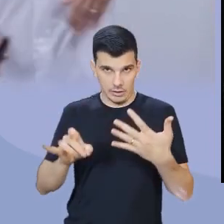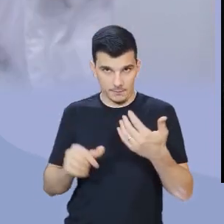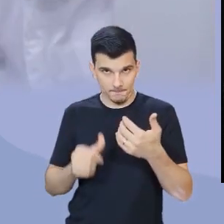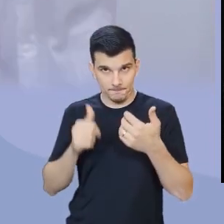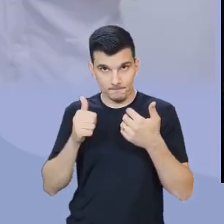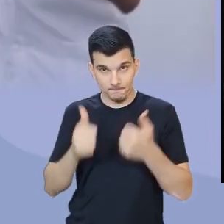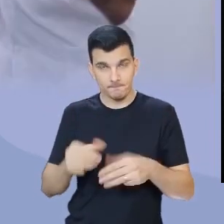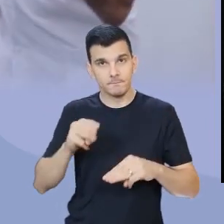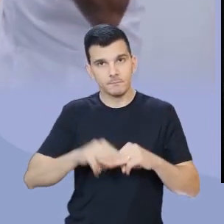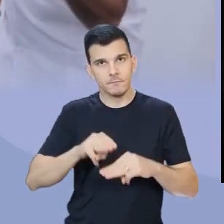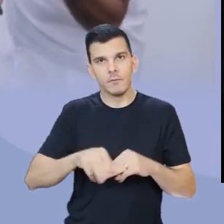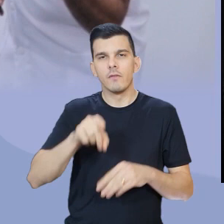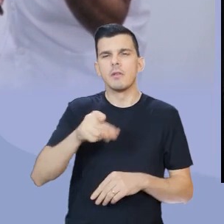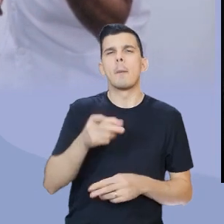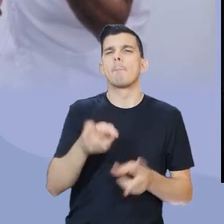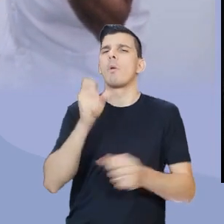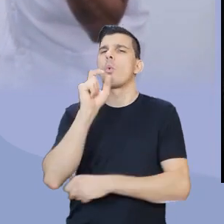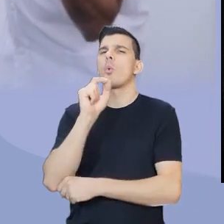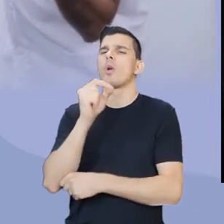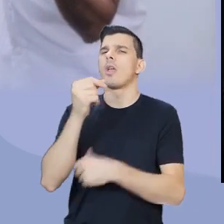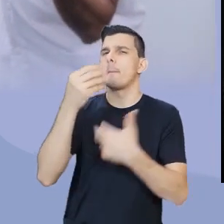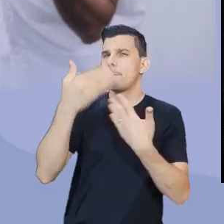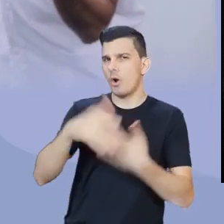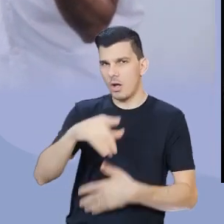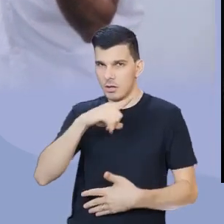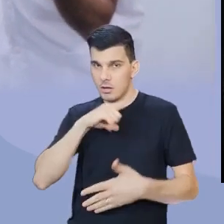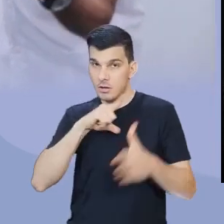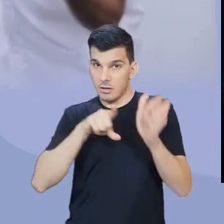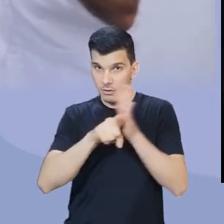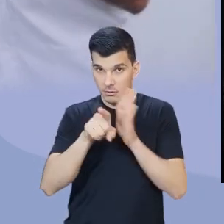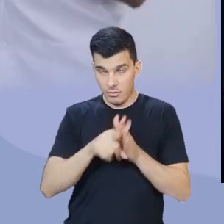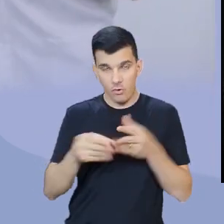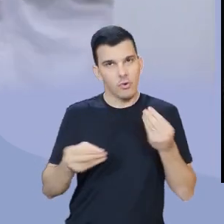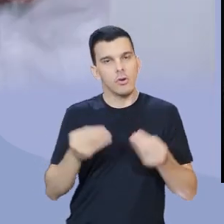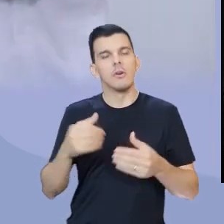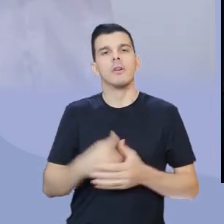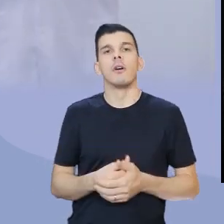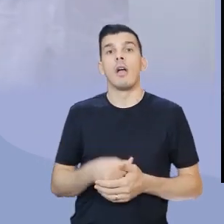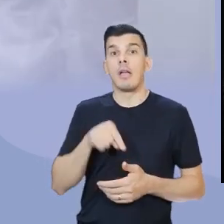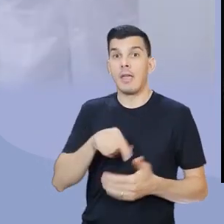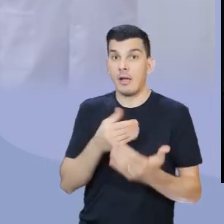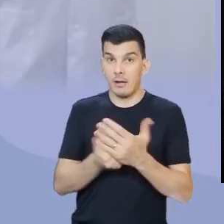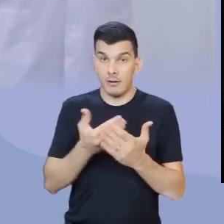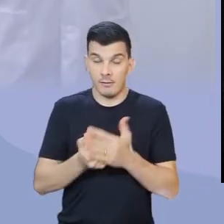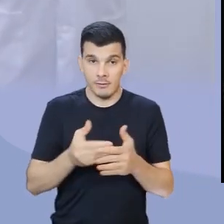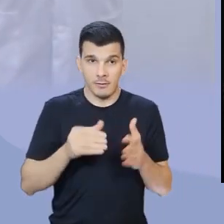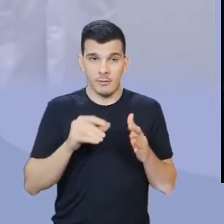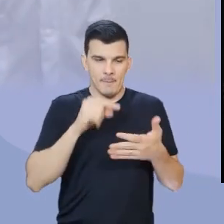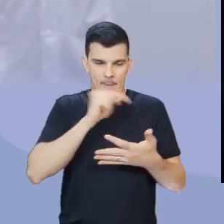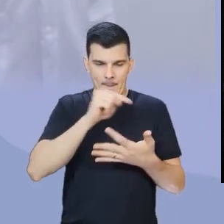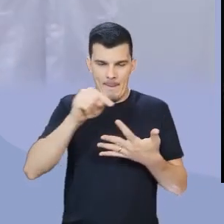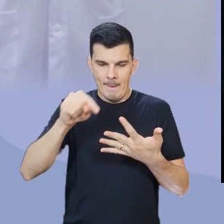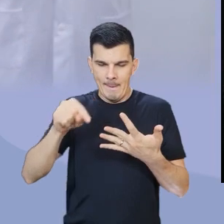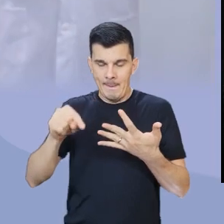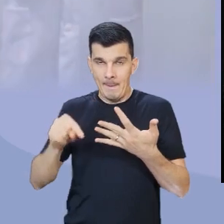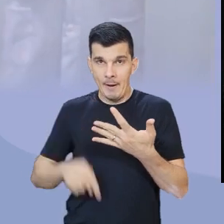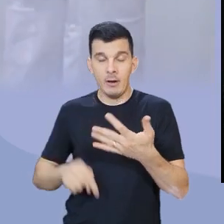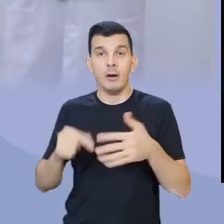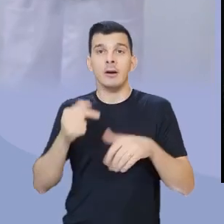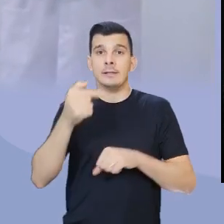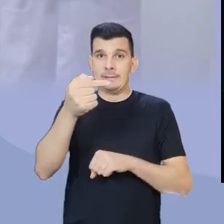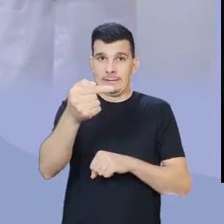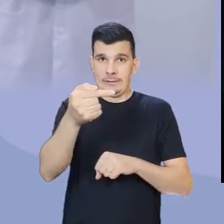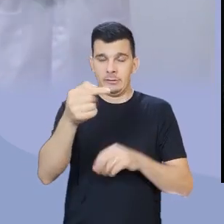competências matemáticas para você ver o que cai e como cai. Então o nosso curso aqui está dividido por competências. São